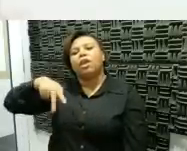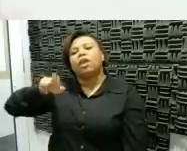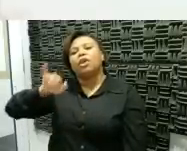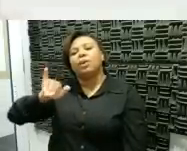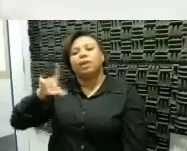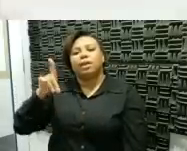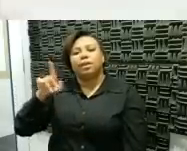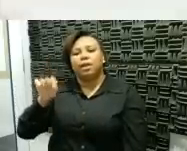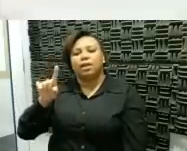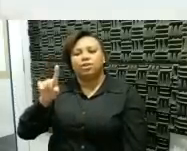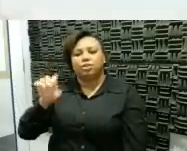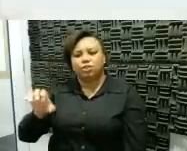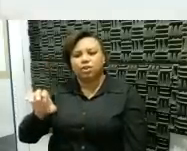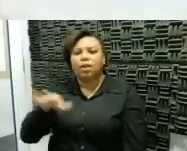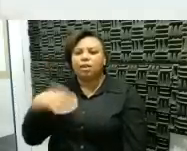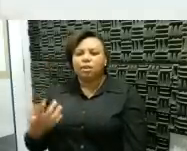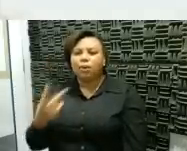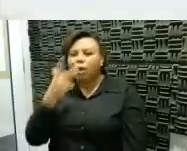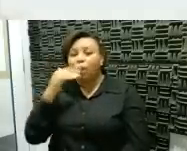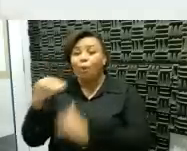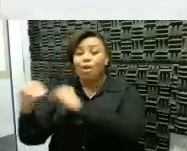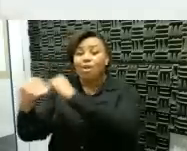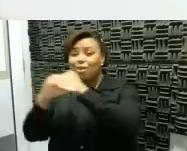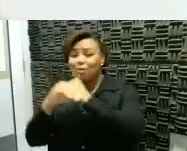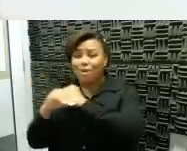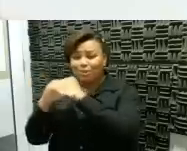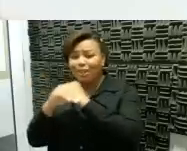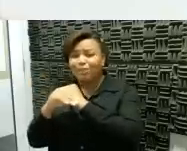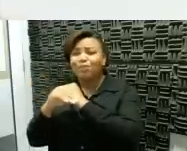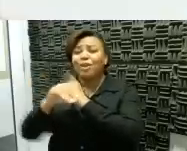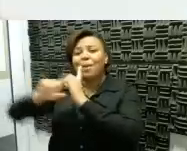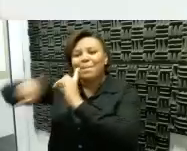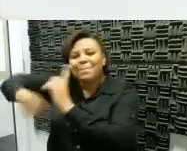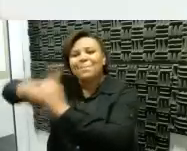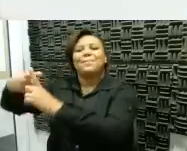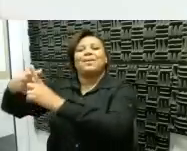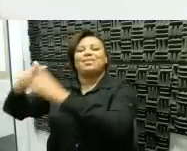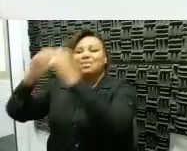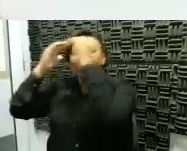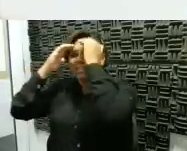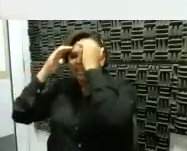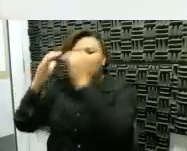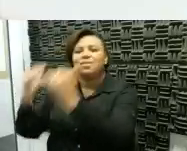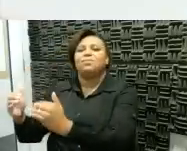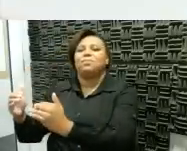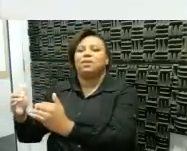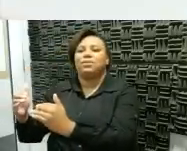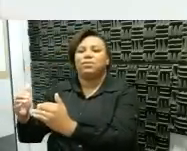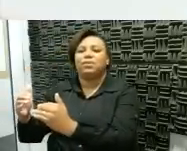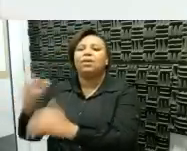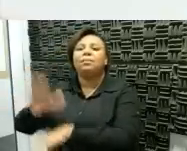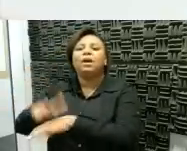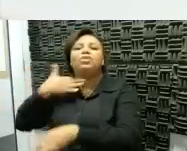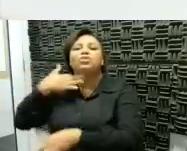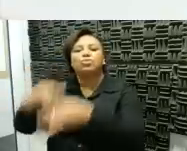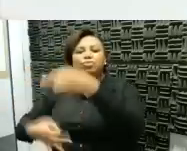aquela igualdade que leva em consideração e que tenta realmente ã tornar mais justo esse essa igualdade entre